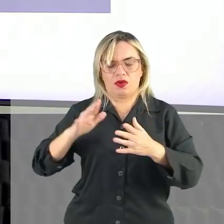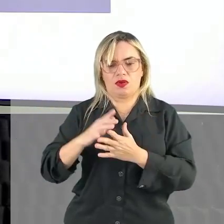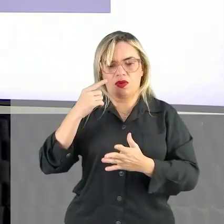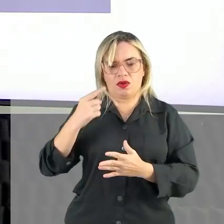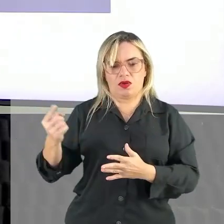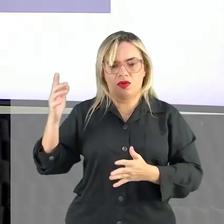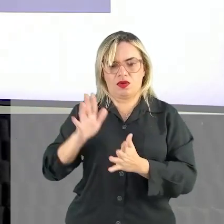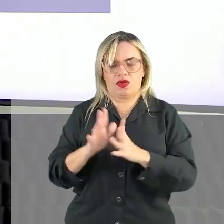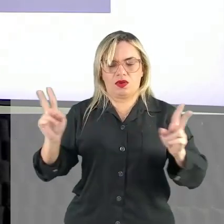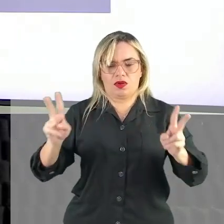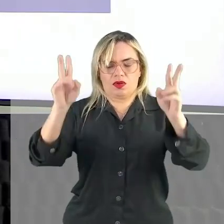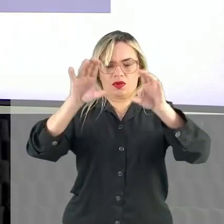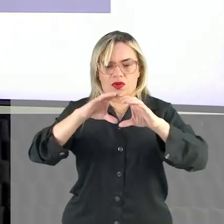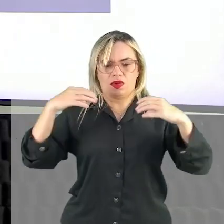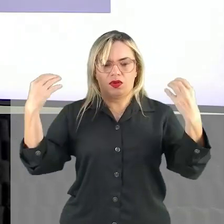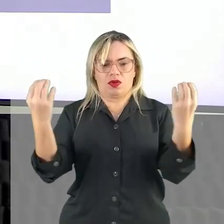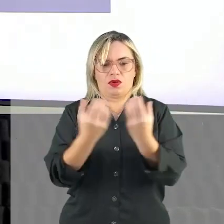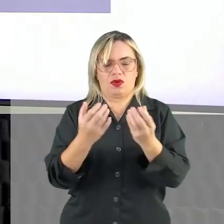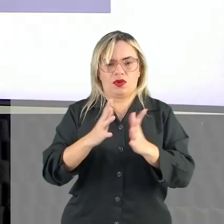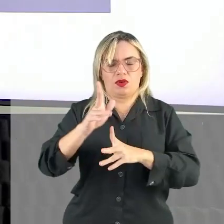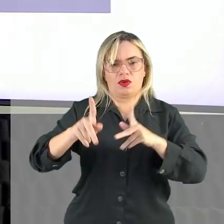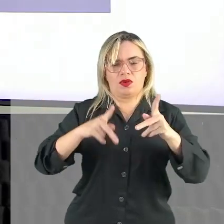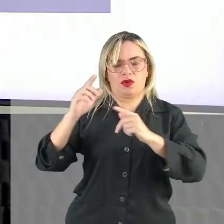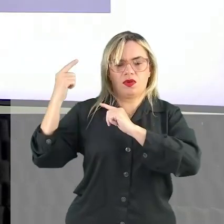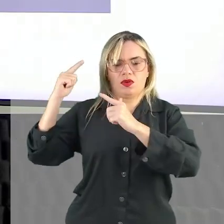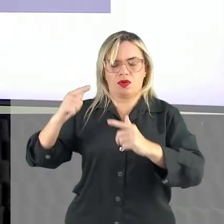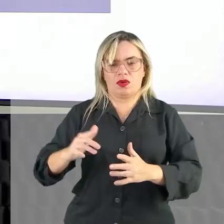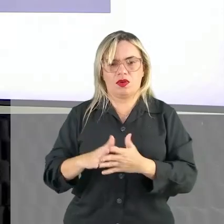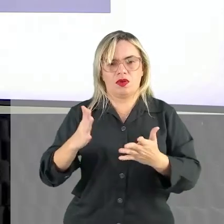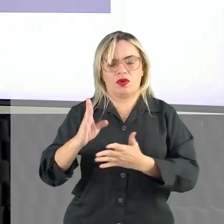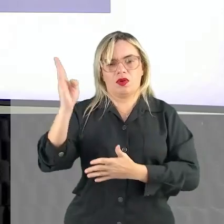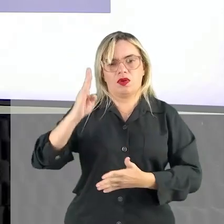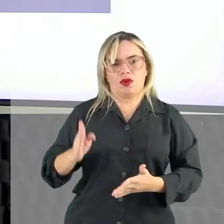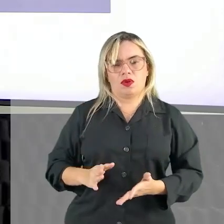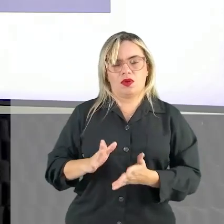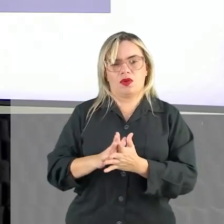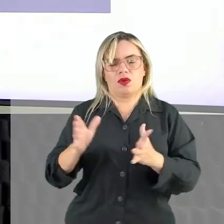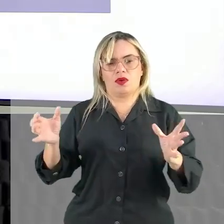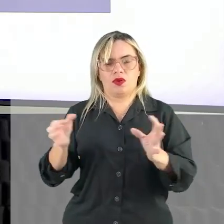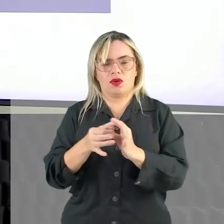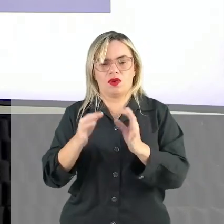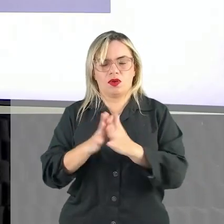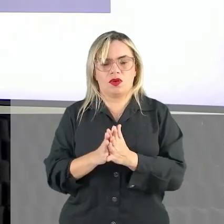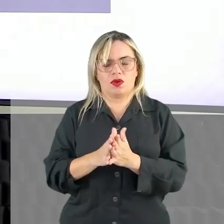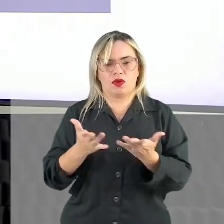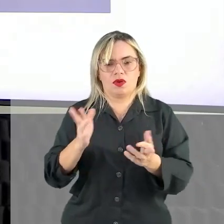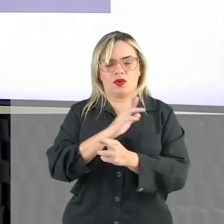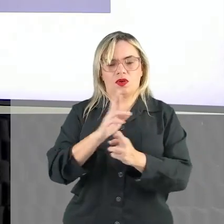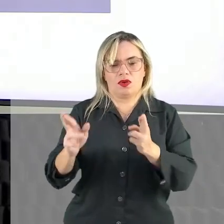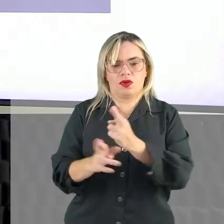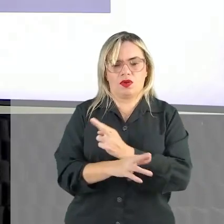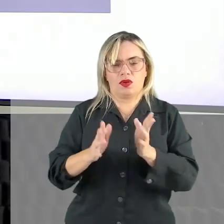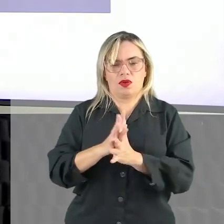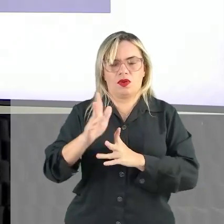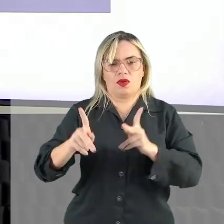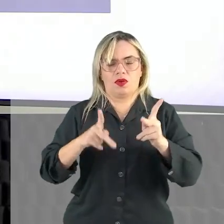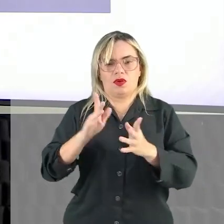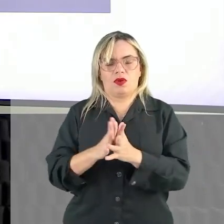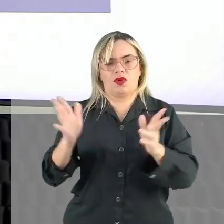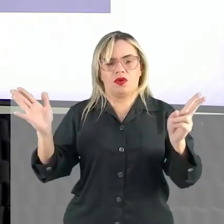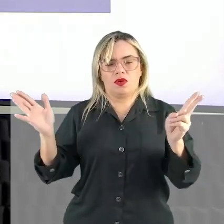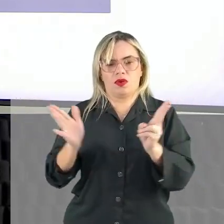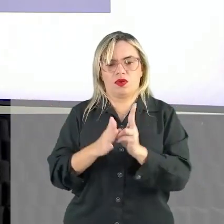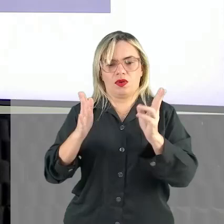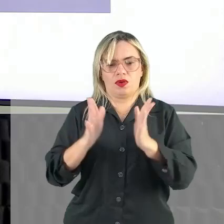povos tradicionais. Então, vem como a todo momento eu trago uma associação relacionada aos povos indígenas. Eu não posso fugir